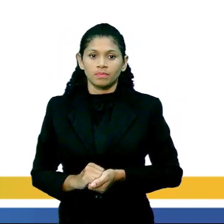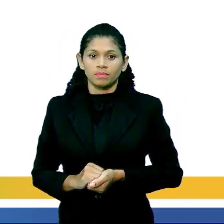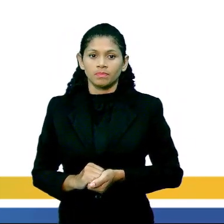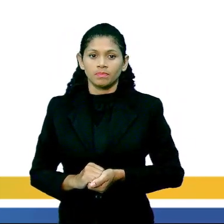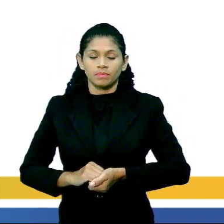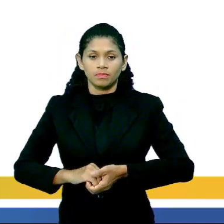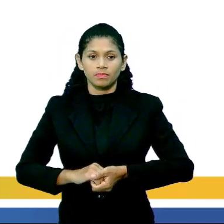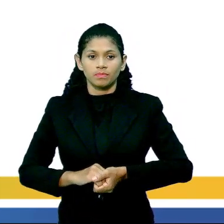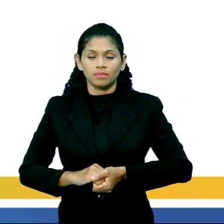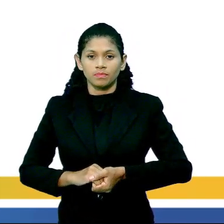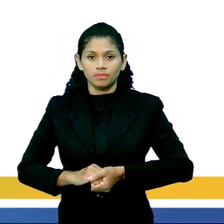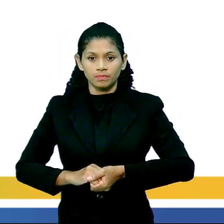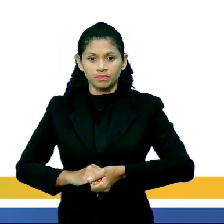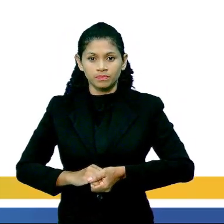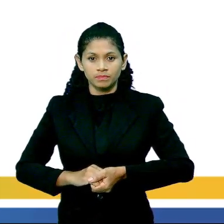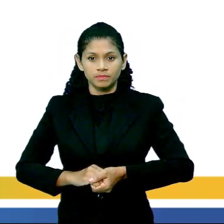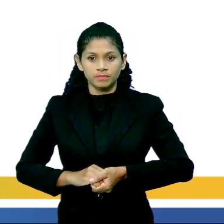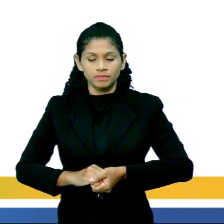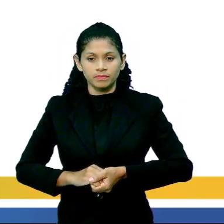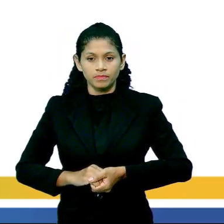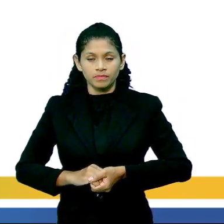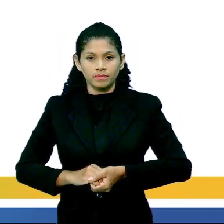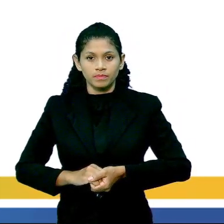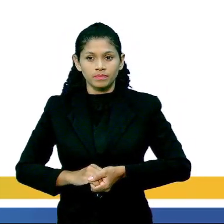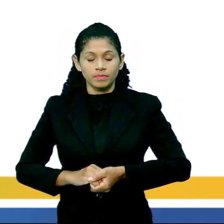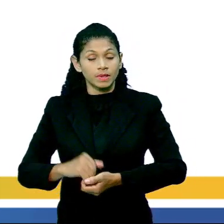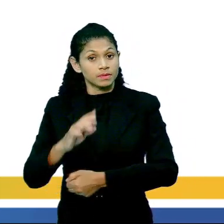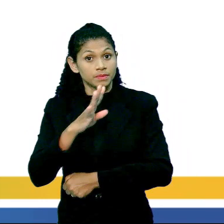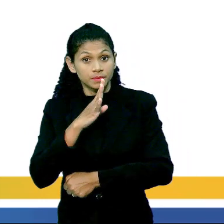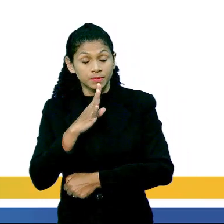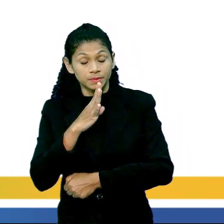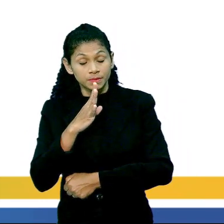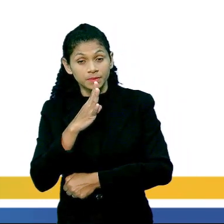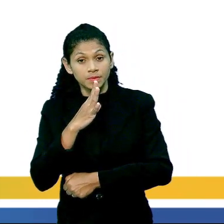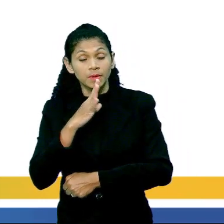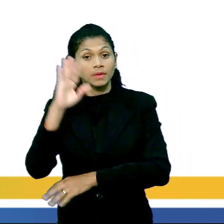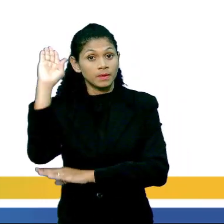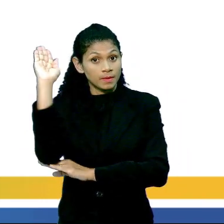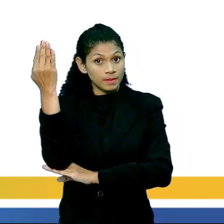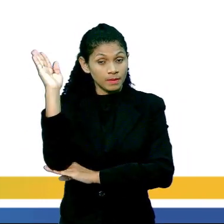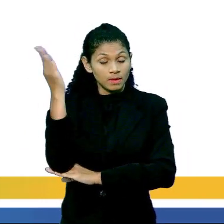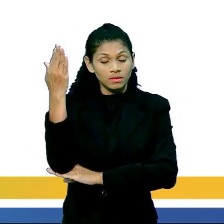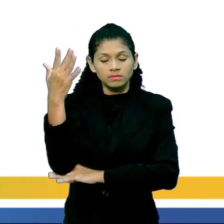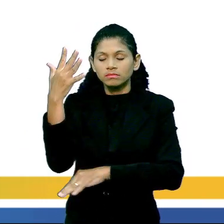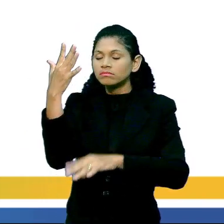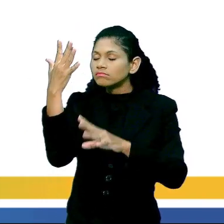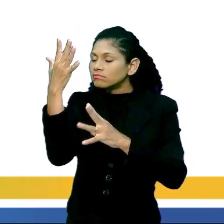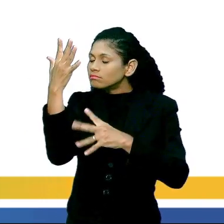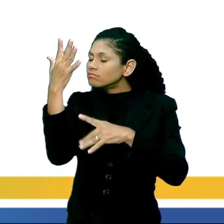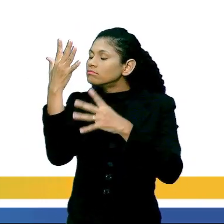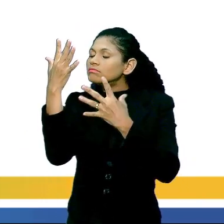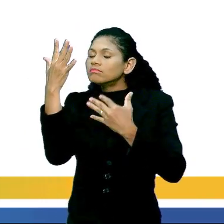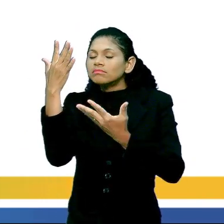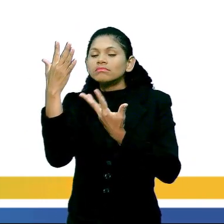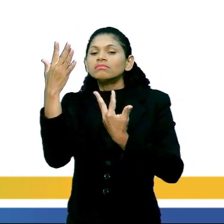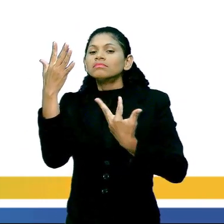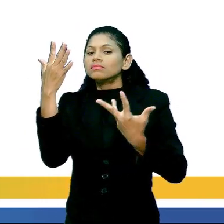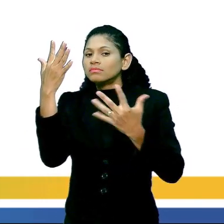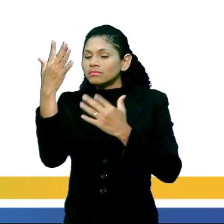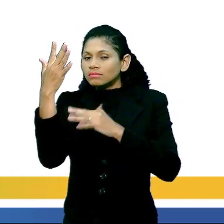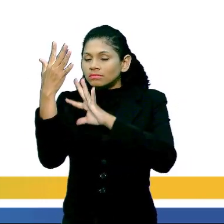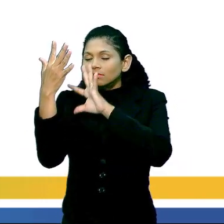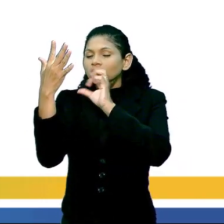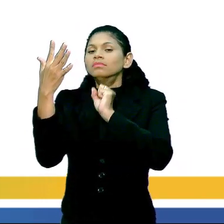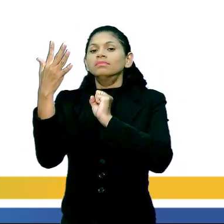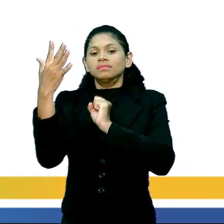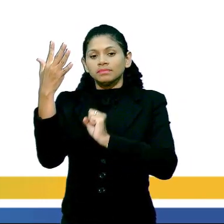gogotchê retornou-se lamadeira por ele louro ou seja ele reconhece a madeira pelo cheiro de que árvore bienna que idade